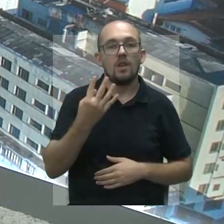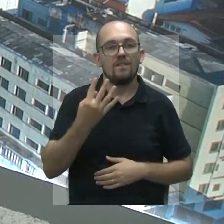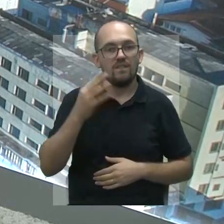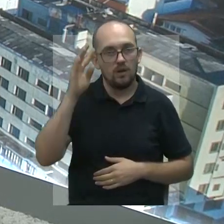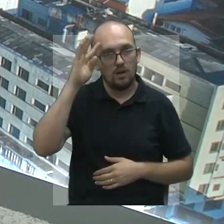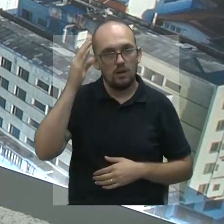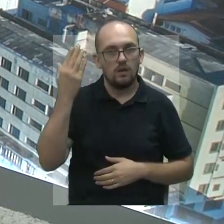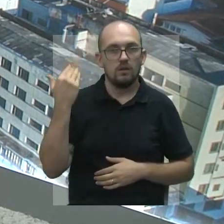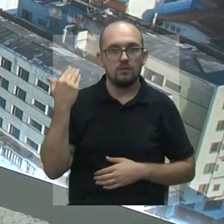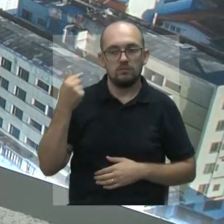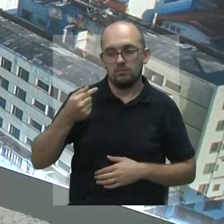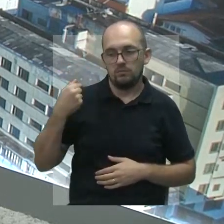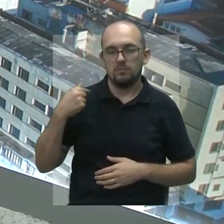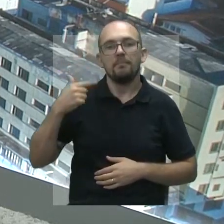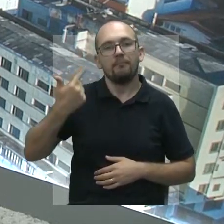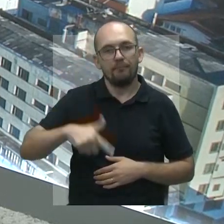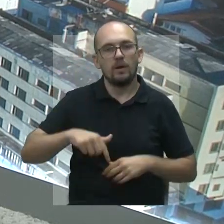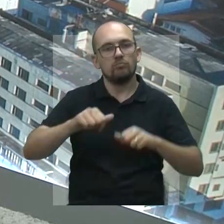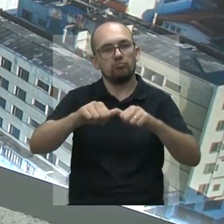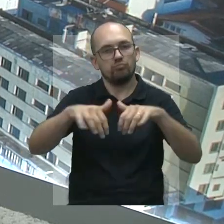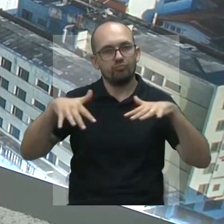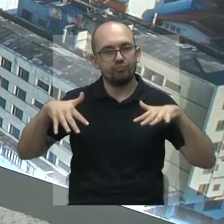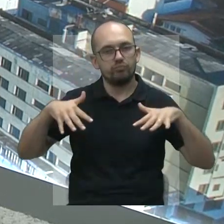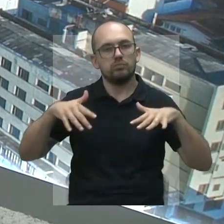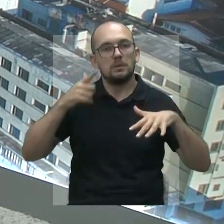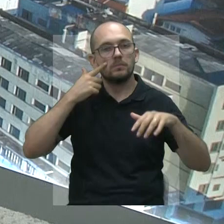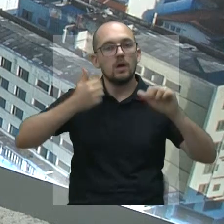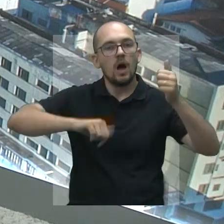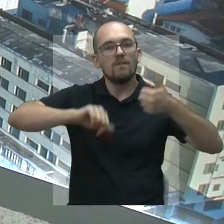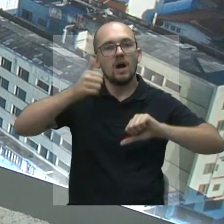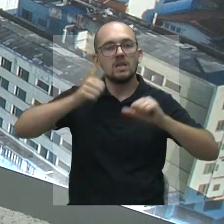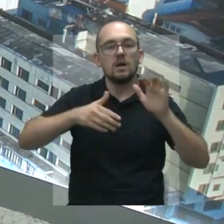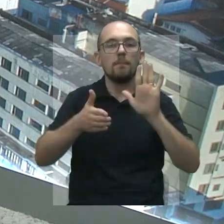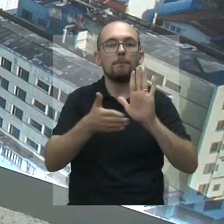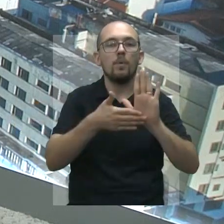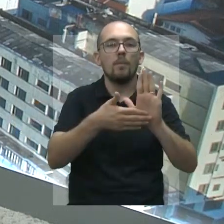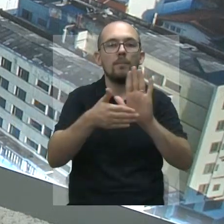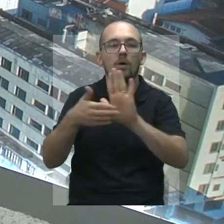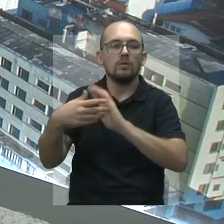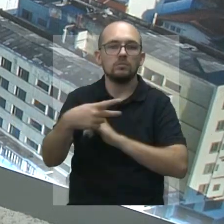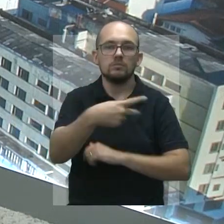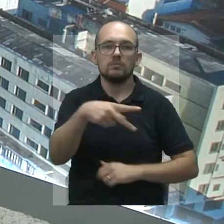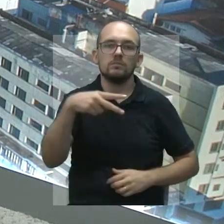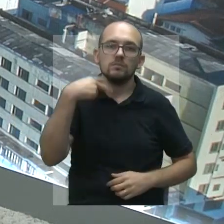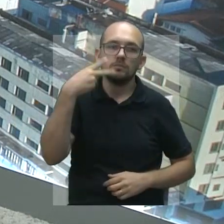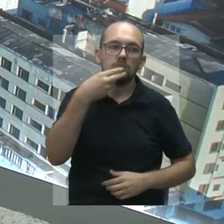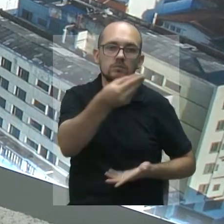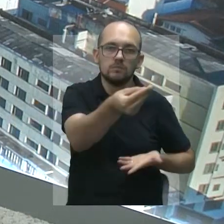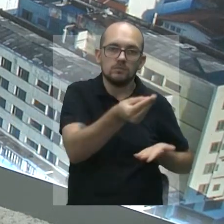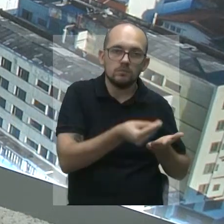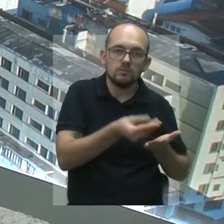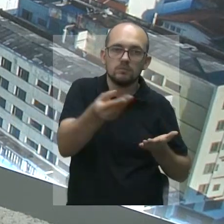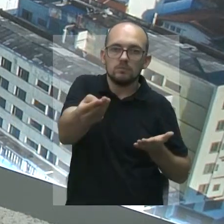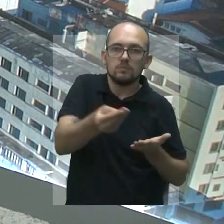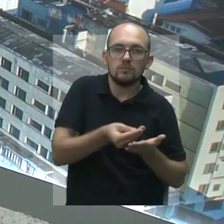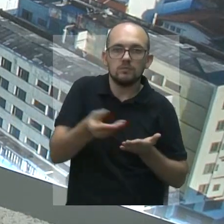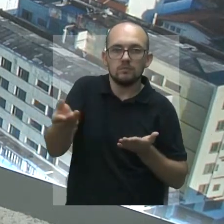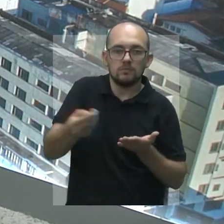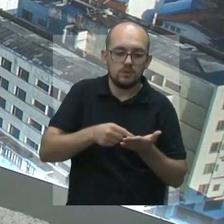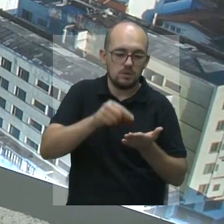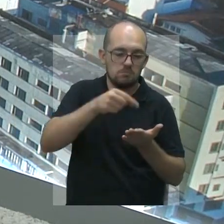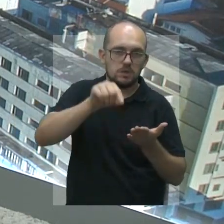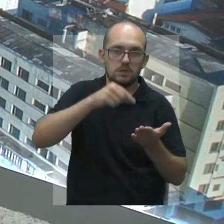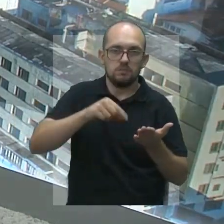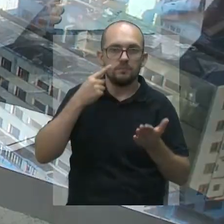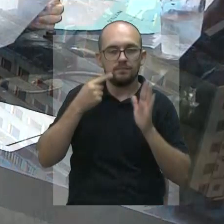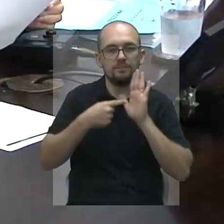Finanças realizou mais uma audiência pública para avaliar as emendas que foram propostas pelos vereadores ao projeto de lei. Vamos